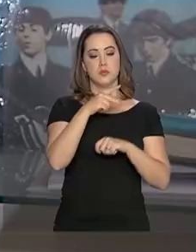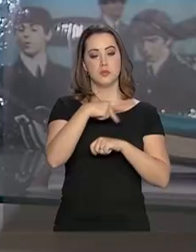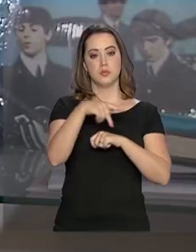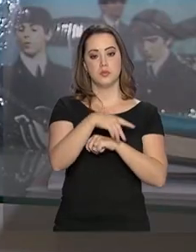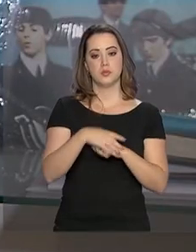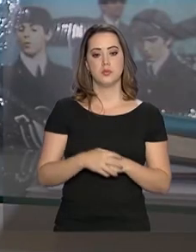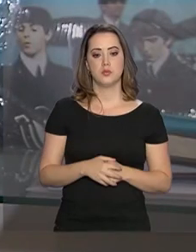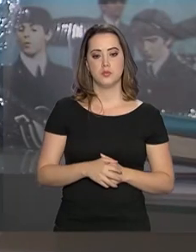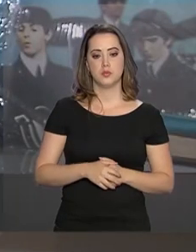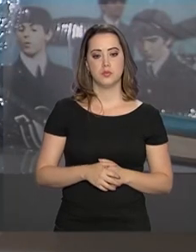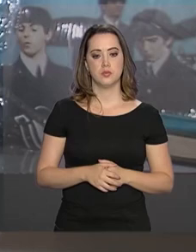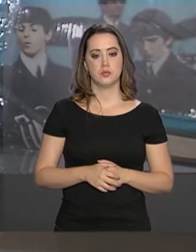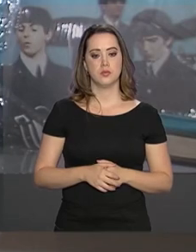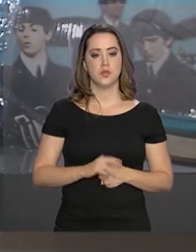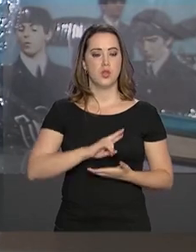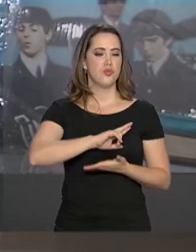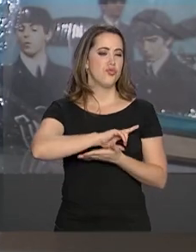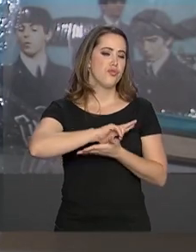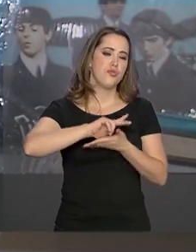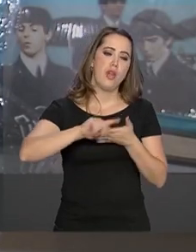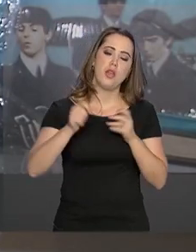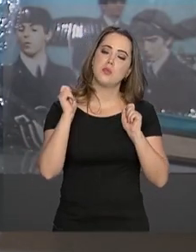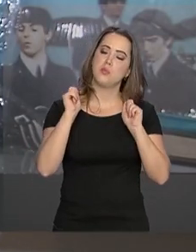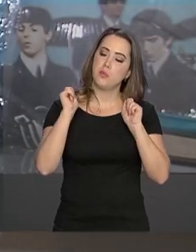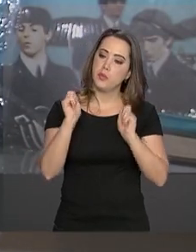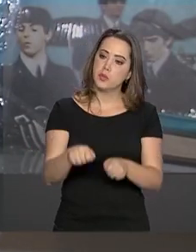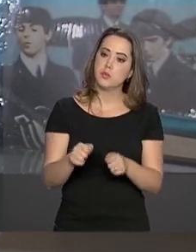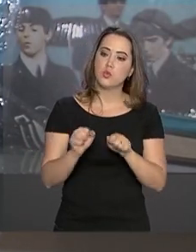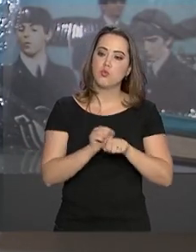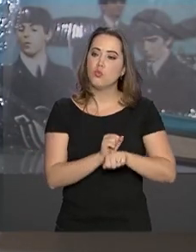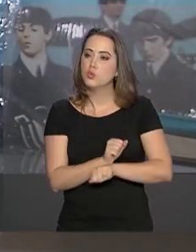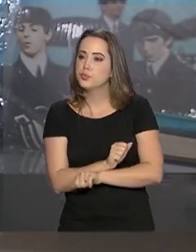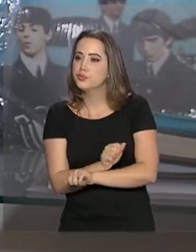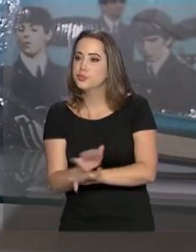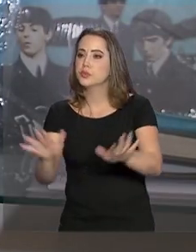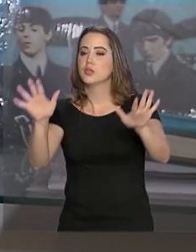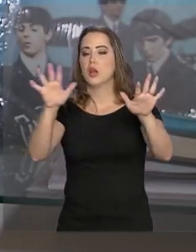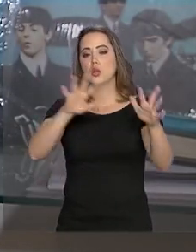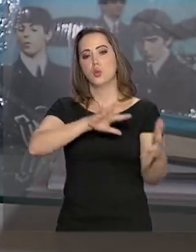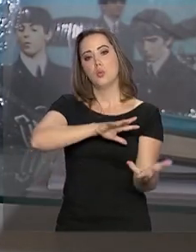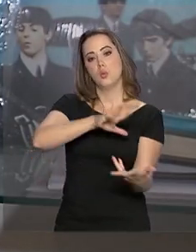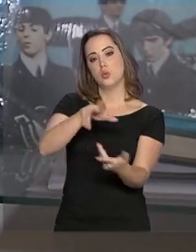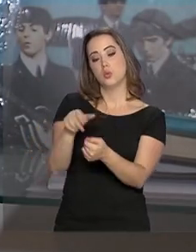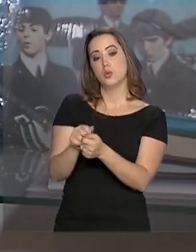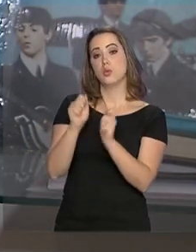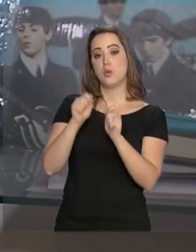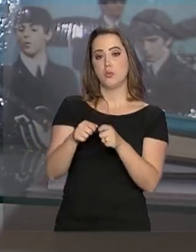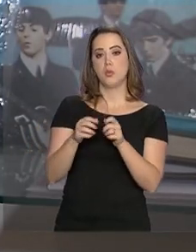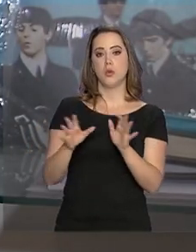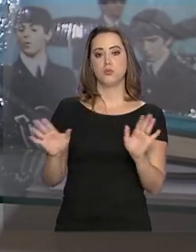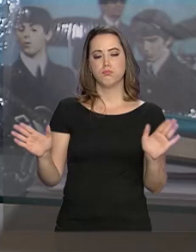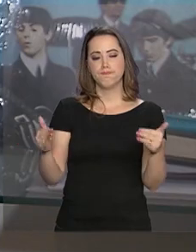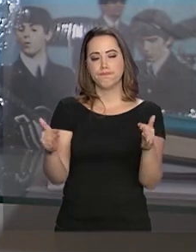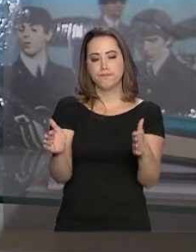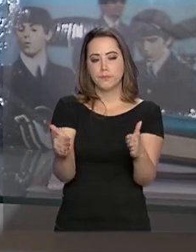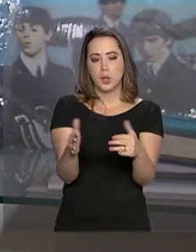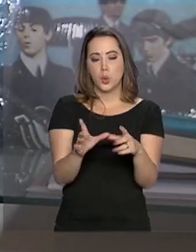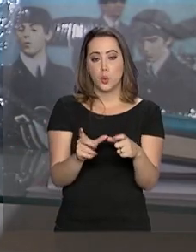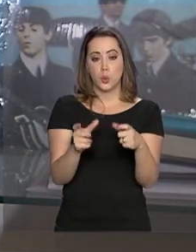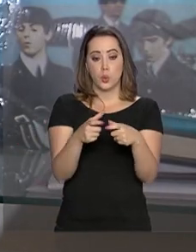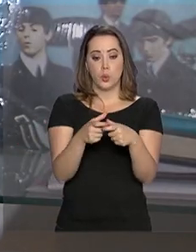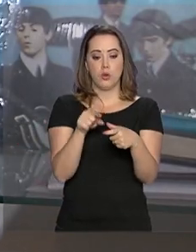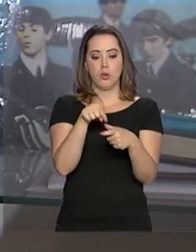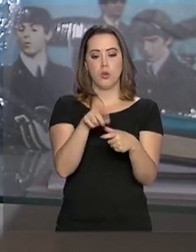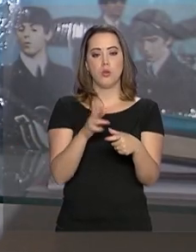é um mar de recursos pra fernando pelo mundo e consegue represão pedaço desses